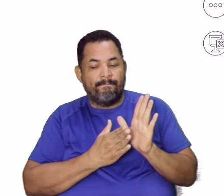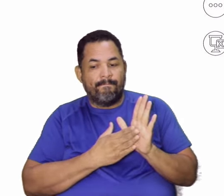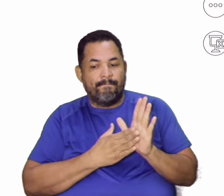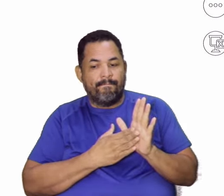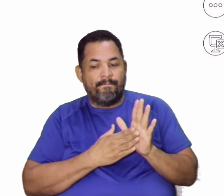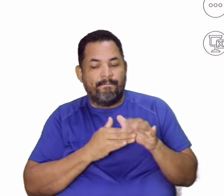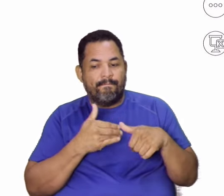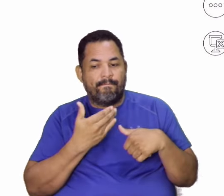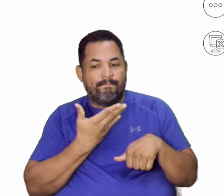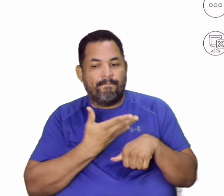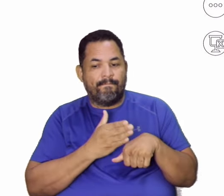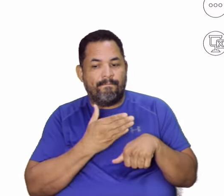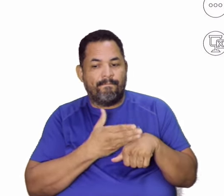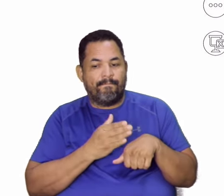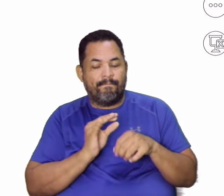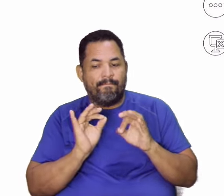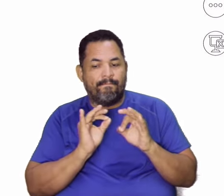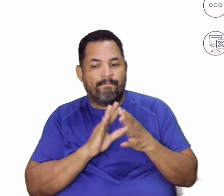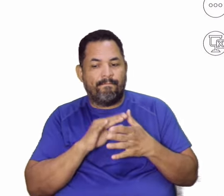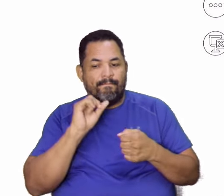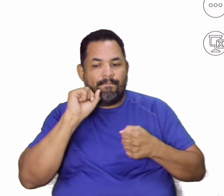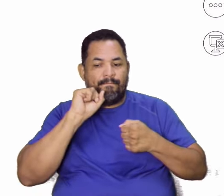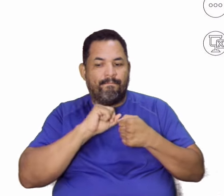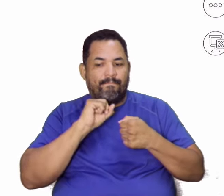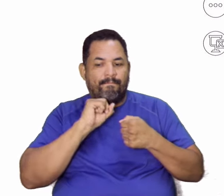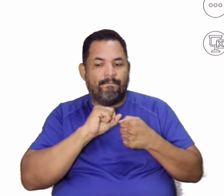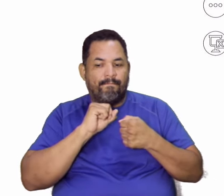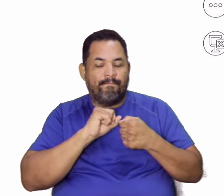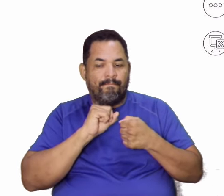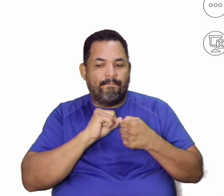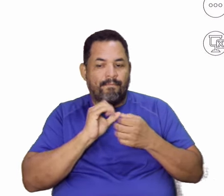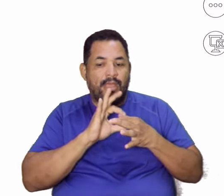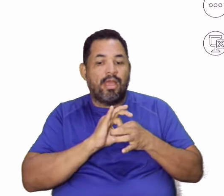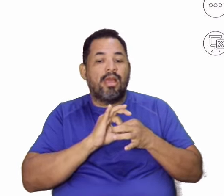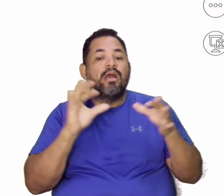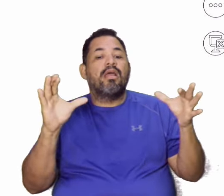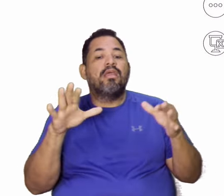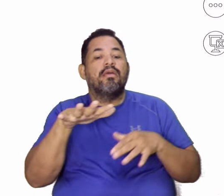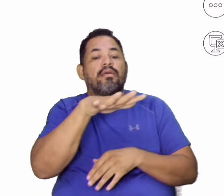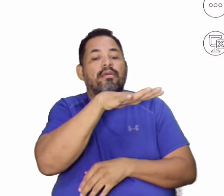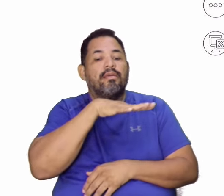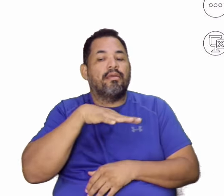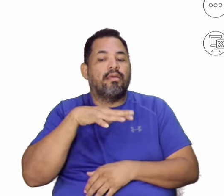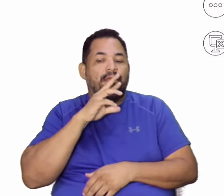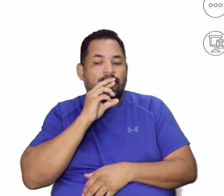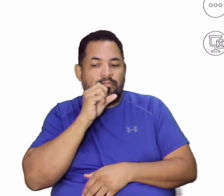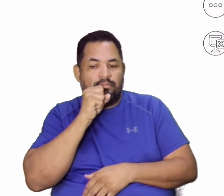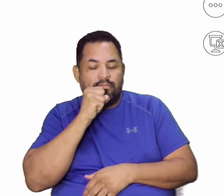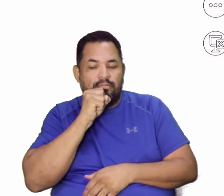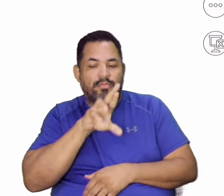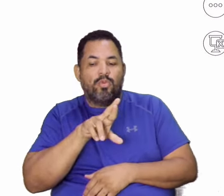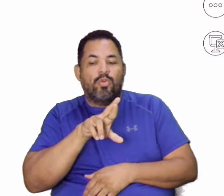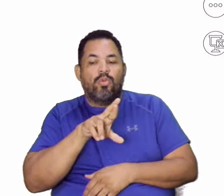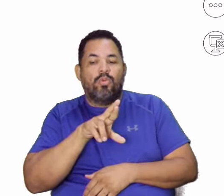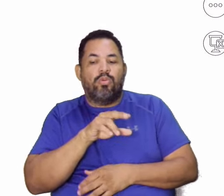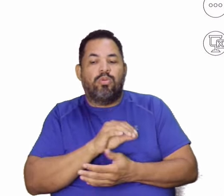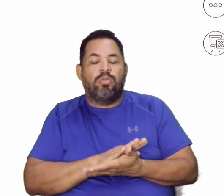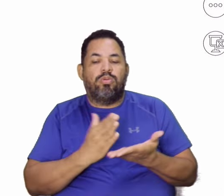ações e aí vocês vão realizar uma prática ao ar livre só que vocês tem que levar em